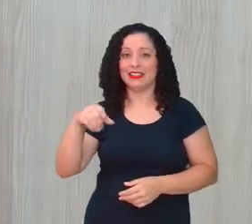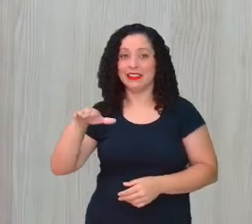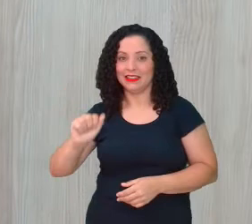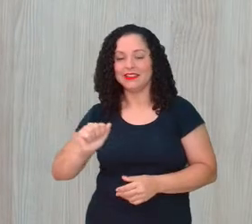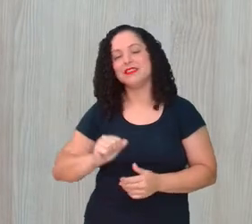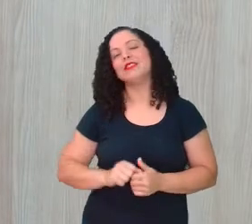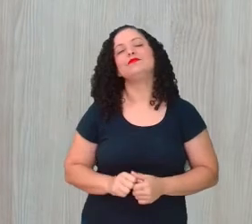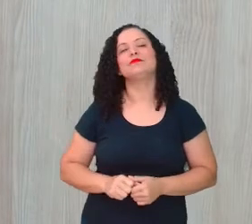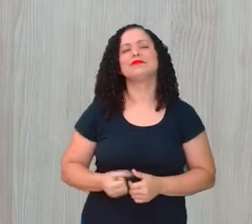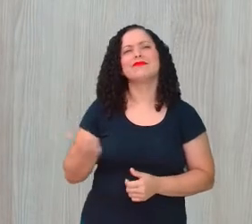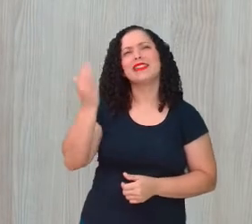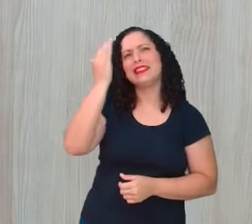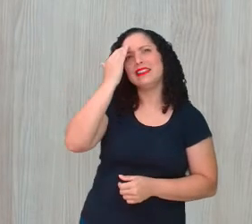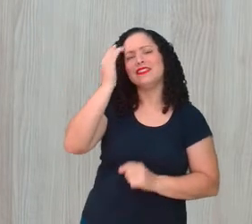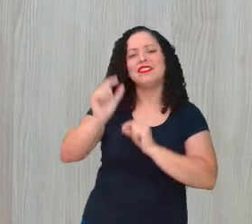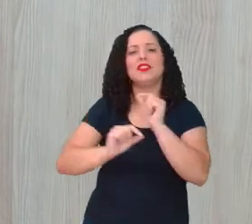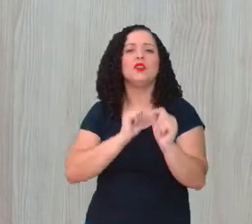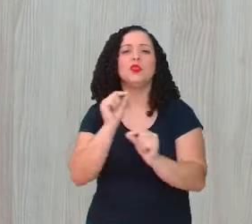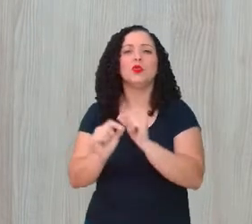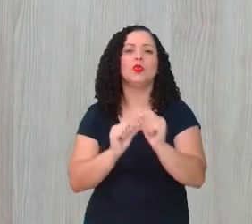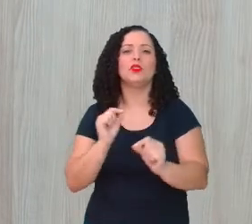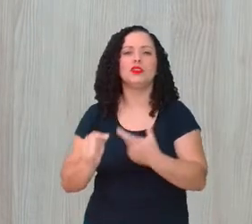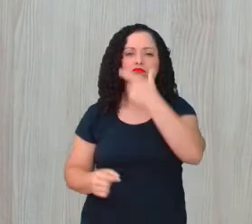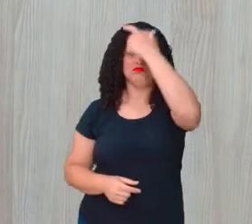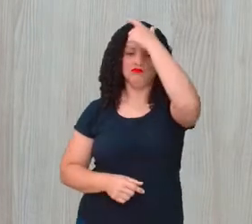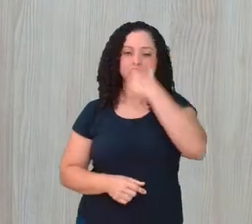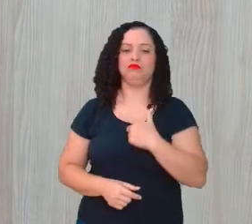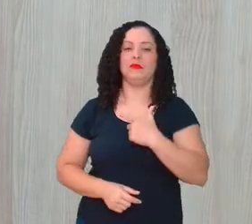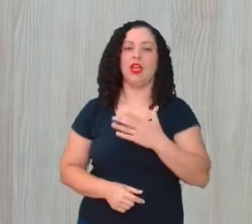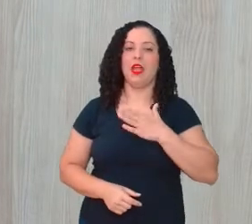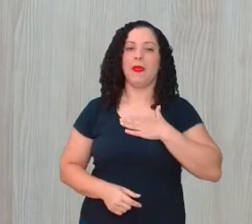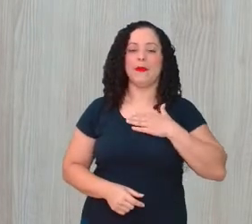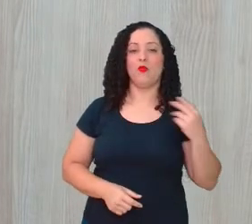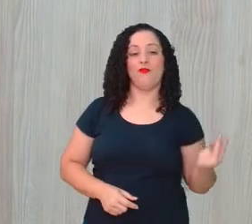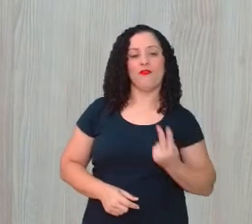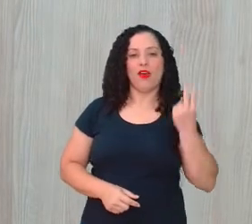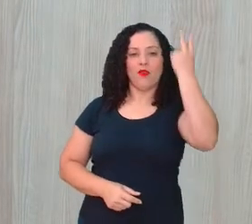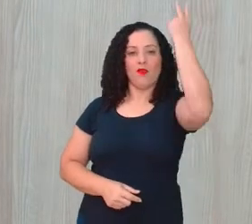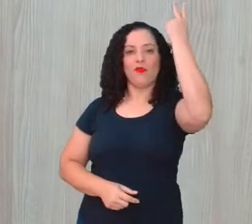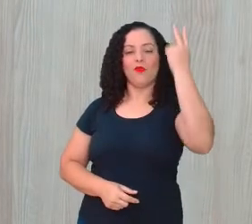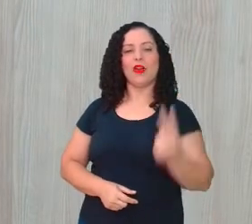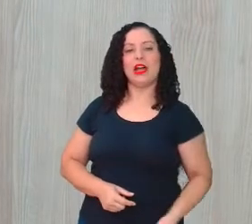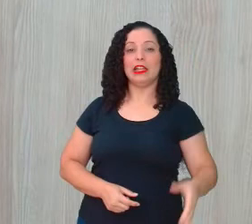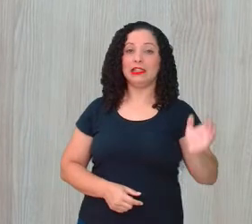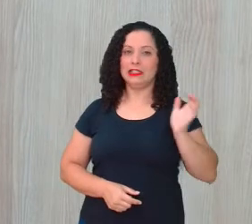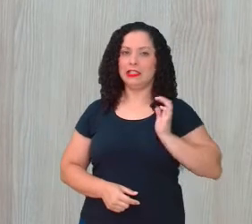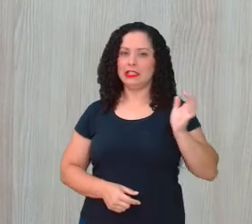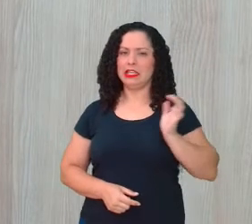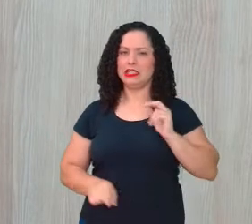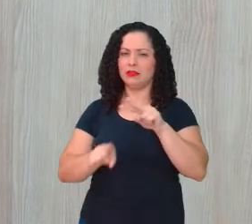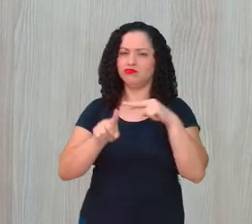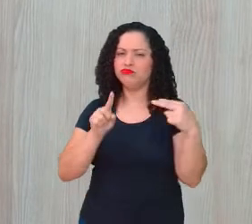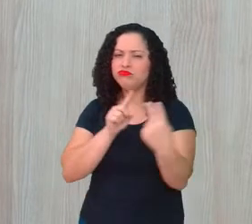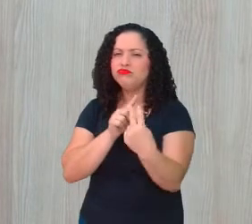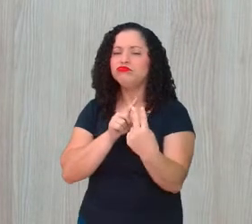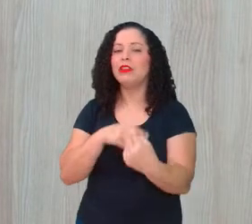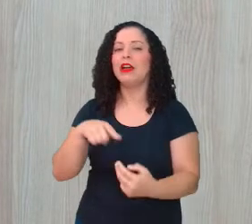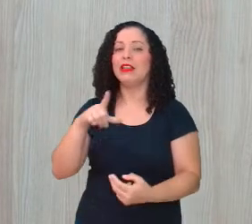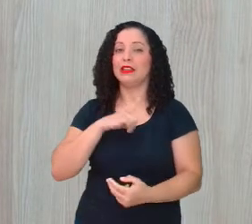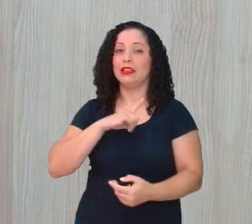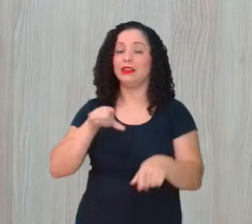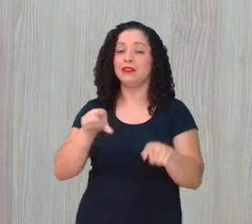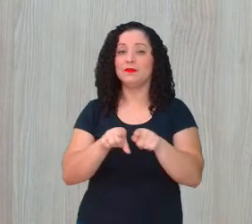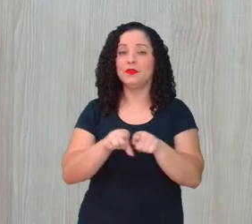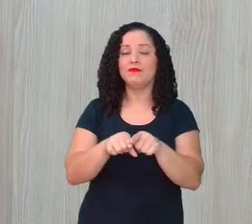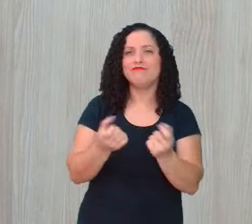lugar social, um status social, porque dava muito essa Exatamente. valorização à riqueza, né? Essa perspectiva. E tem até alguns ditados